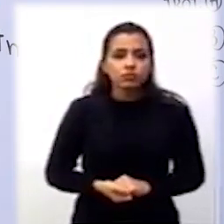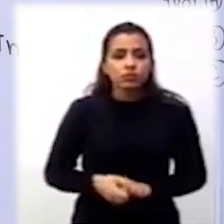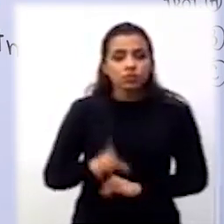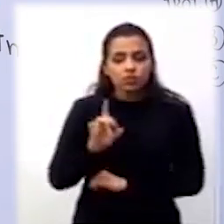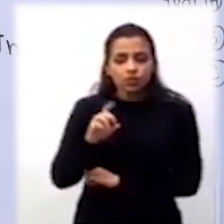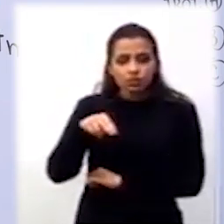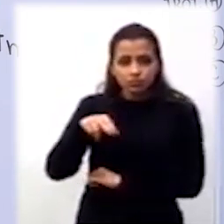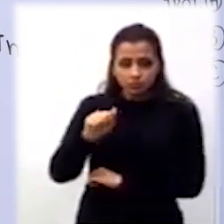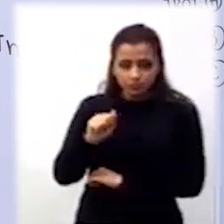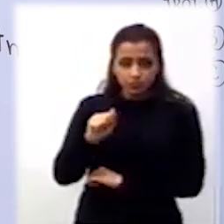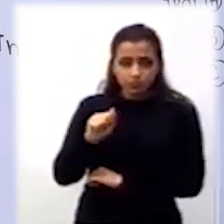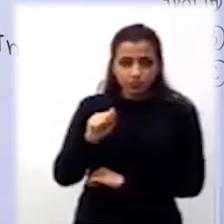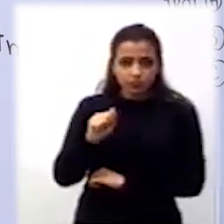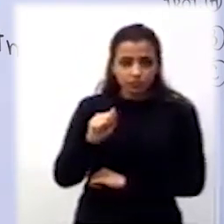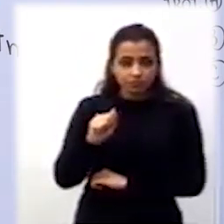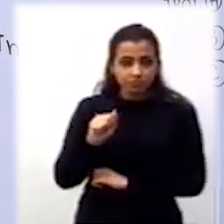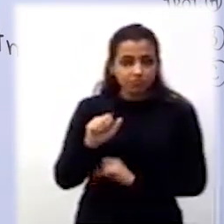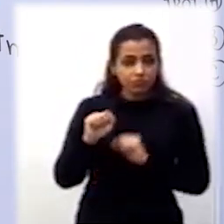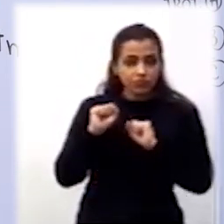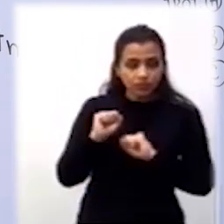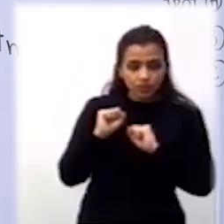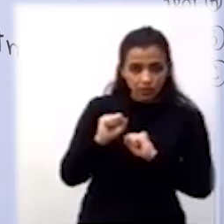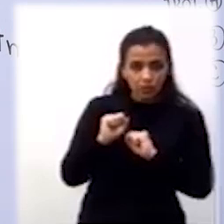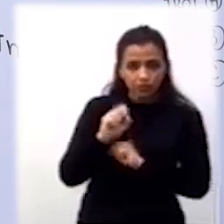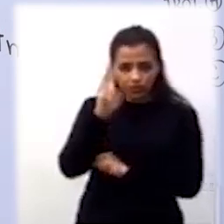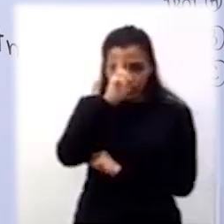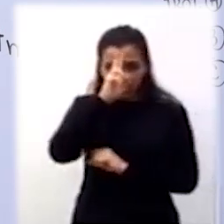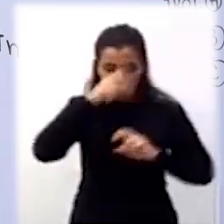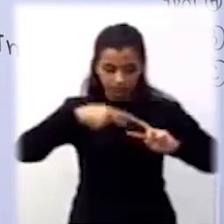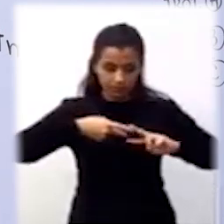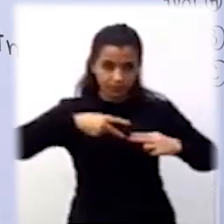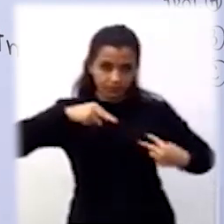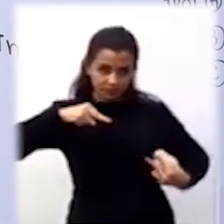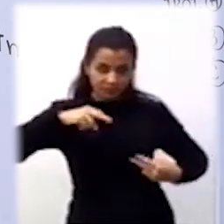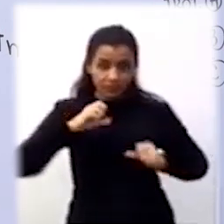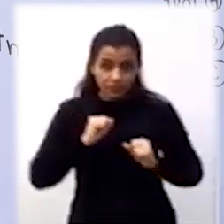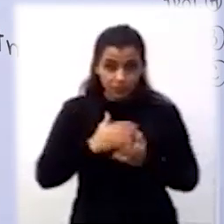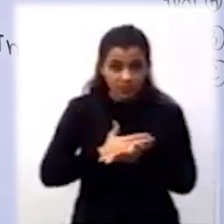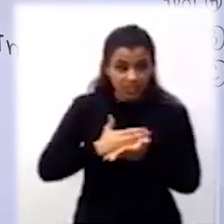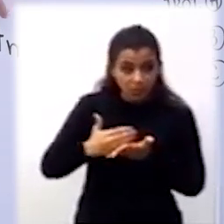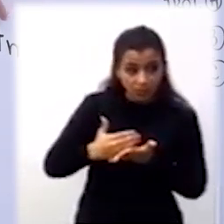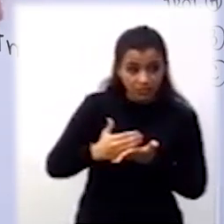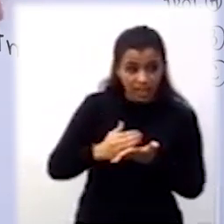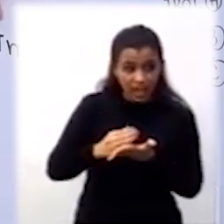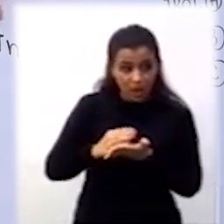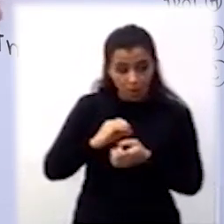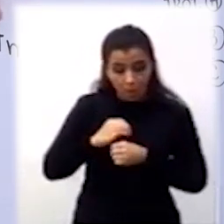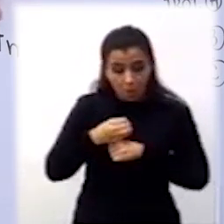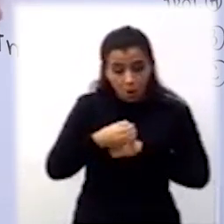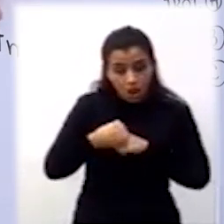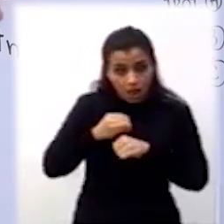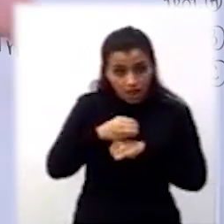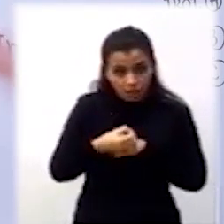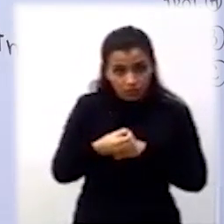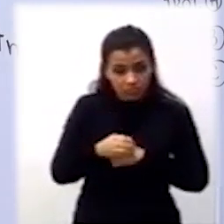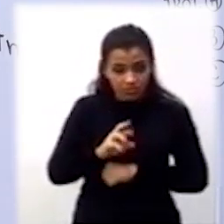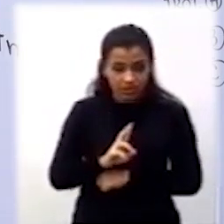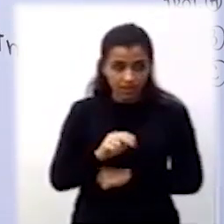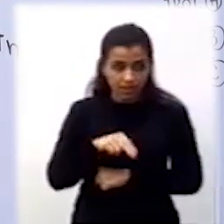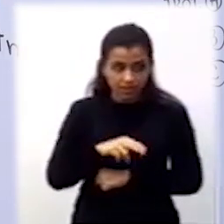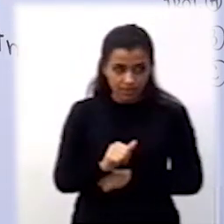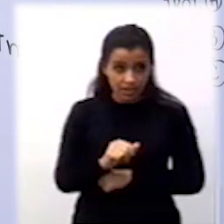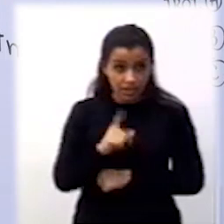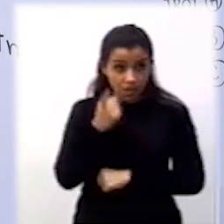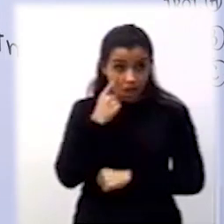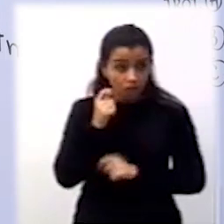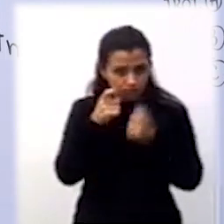DNA, ele pode dar origem... Lembra do DNA, material genético? Ele pode dar origem a uma molécula de RNA. RNA. Olha que